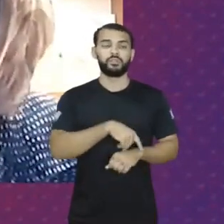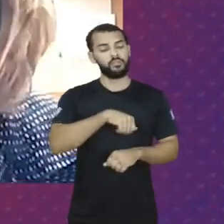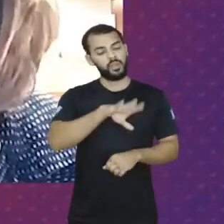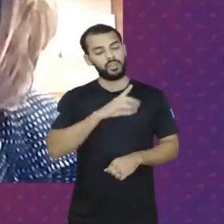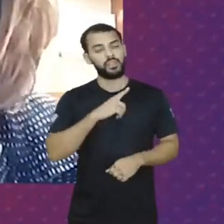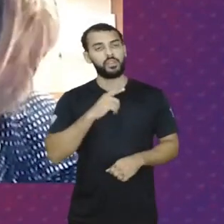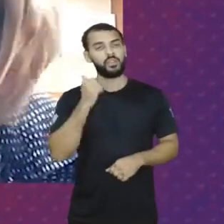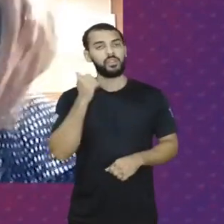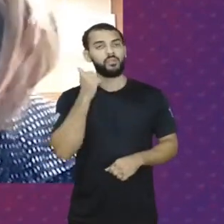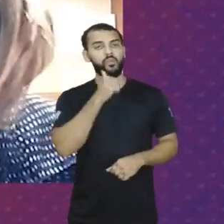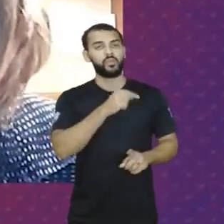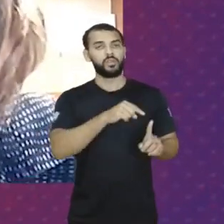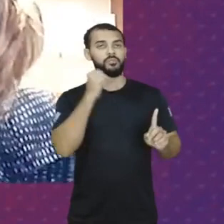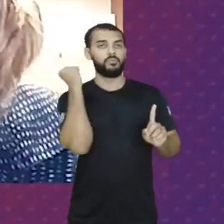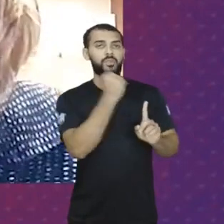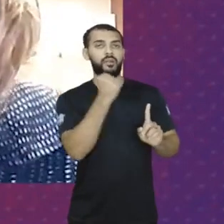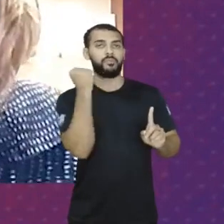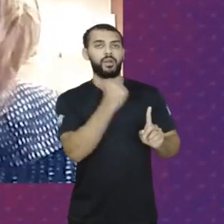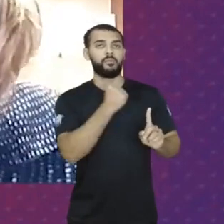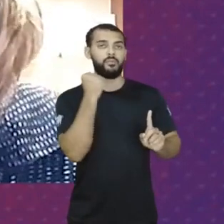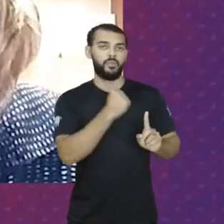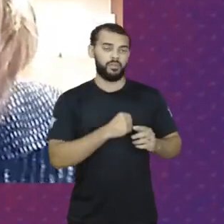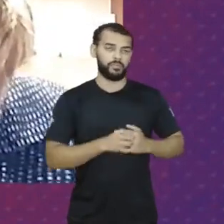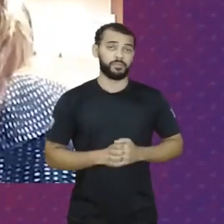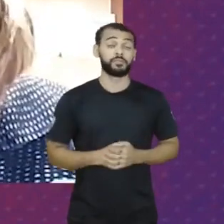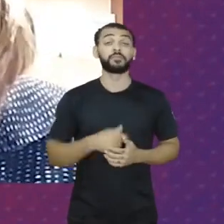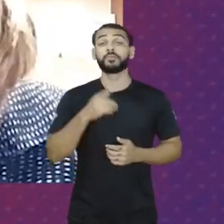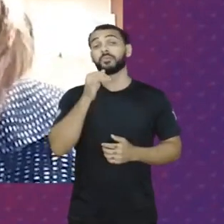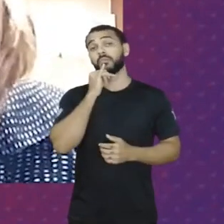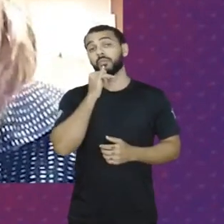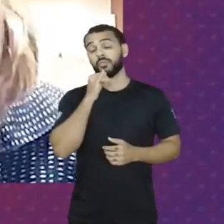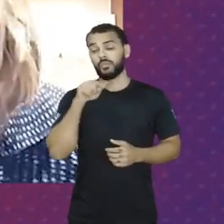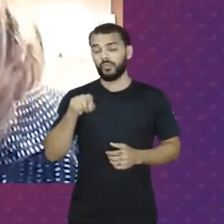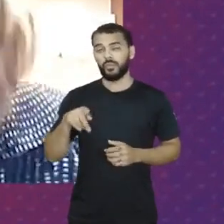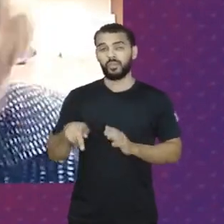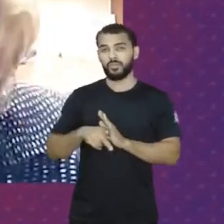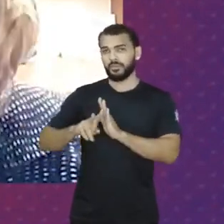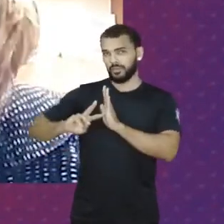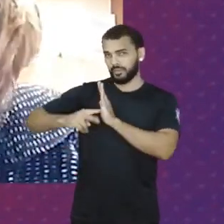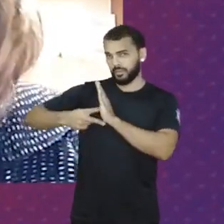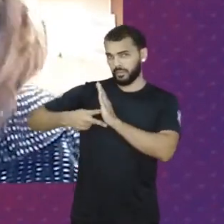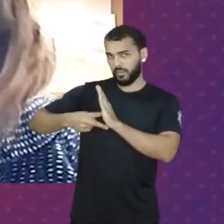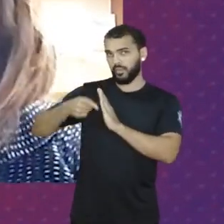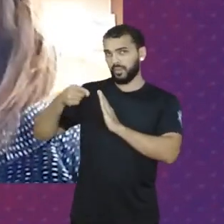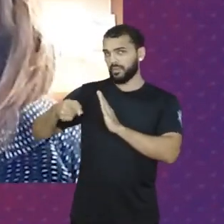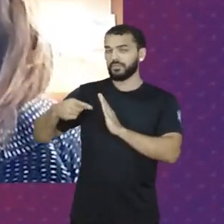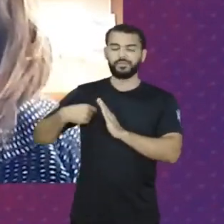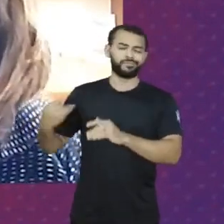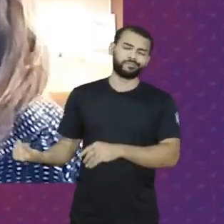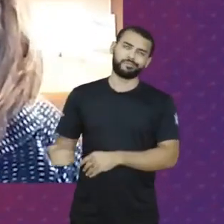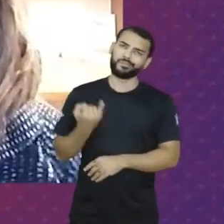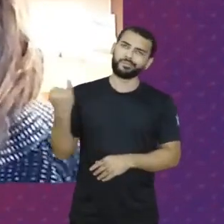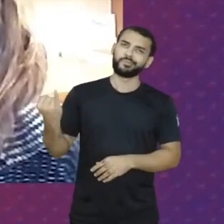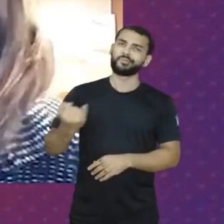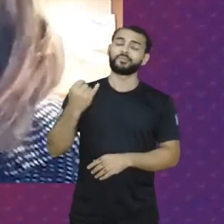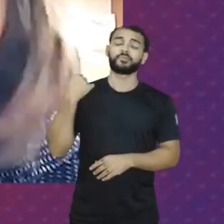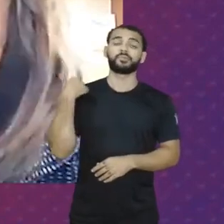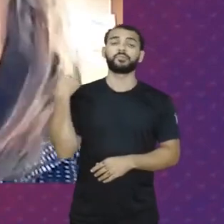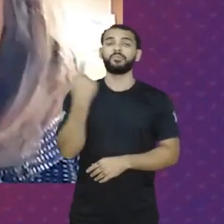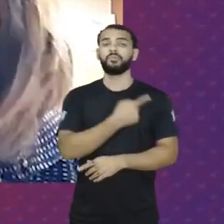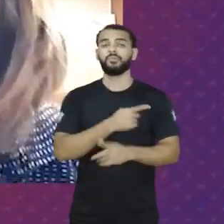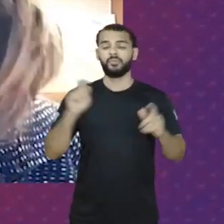Então, portanto, os desafios são imensos. E o movimento sindical é pauta fundamental para que nós possamos